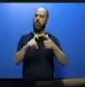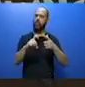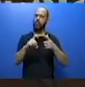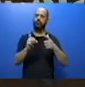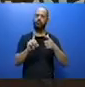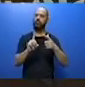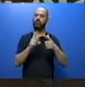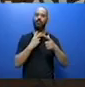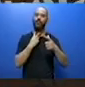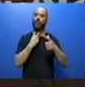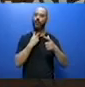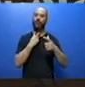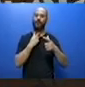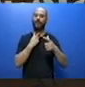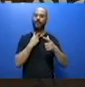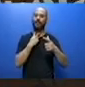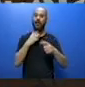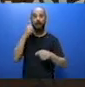dela.